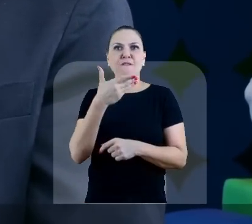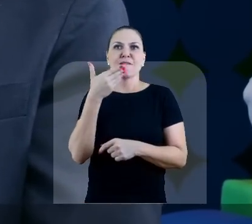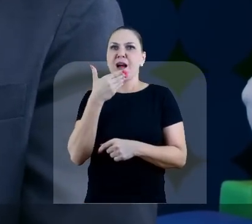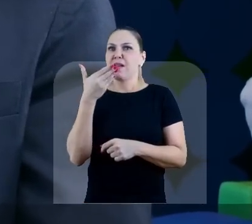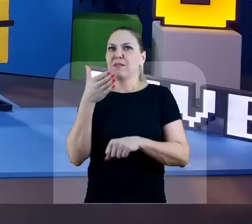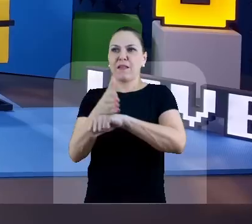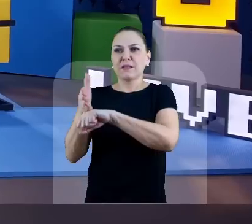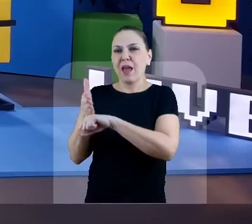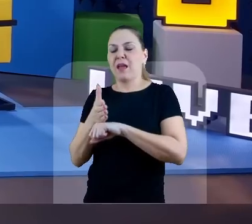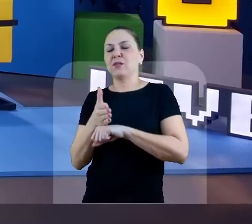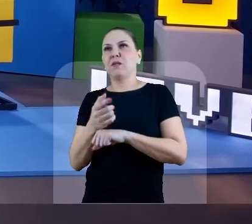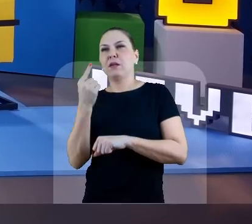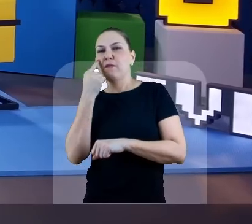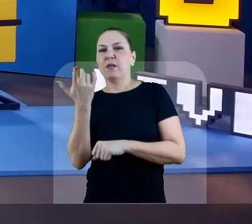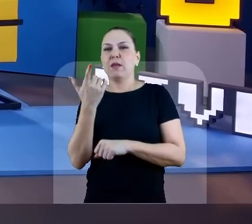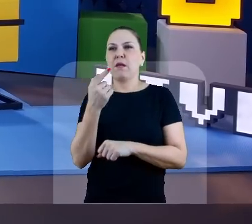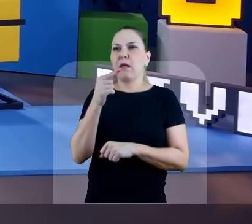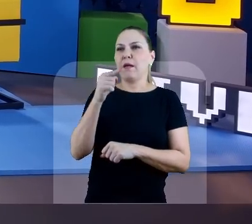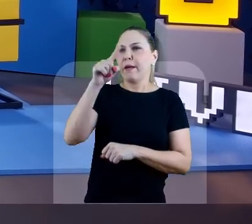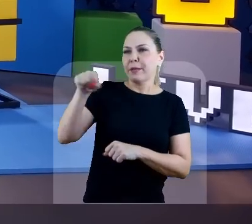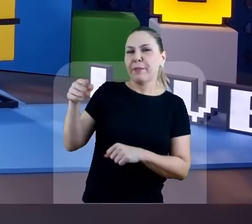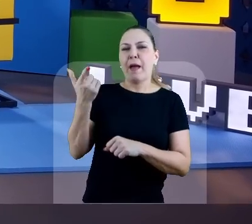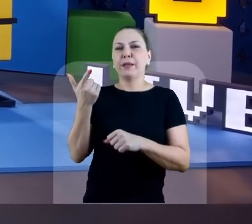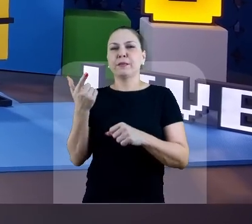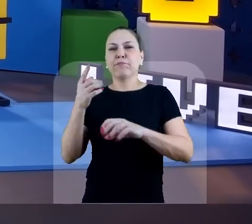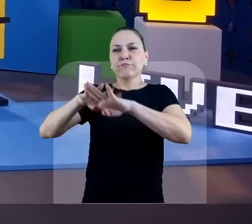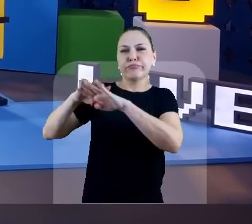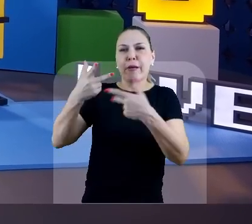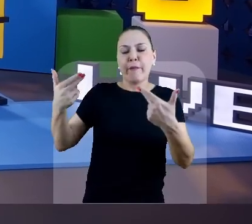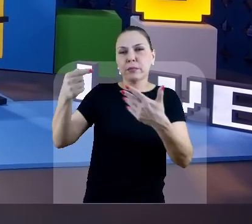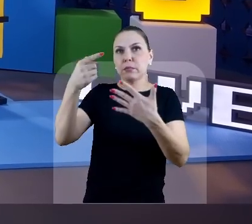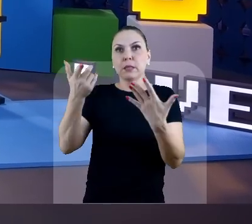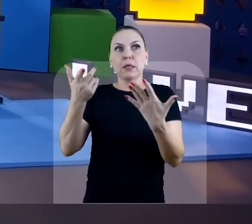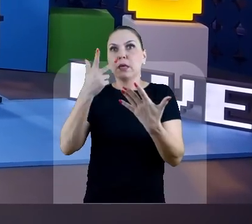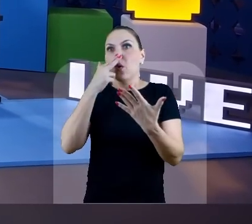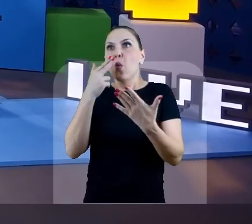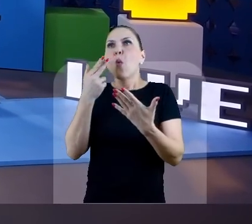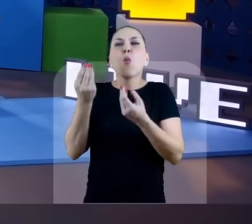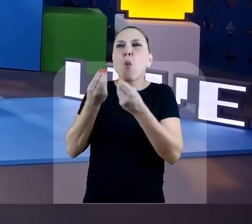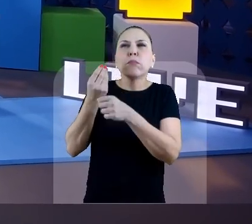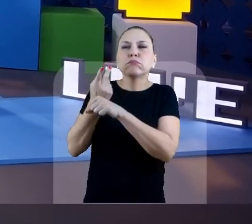eu via menos B, mais ou menos, raiz quadrada de B quadrado menos 4AC dividido por 4, eu